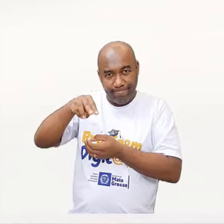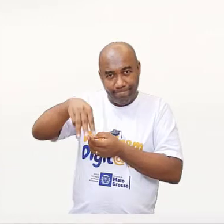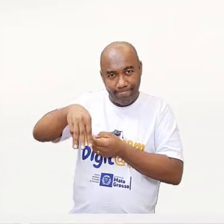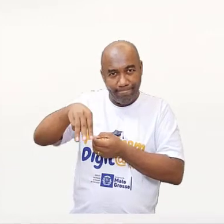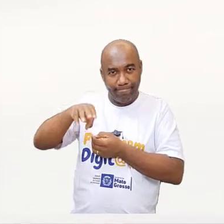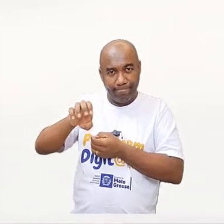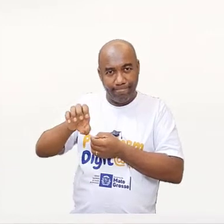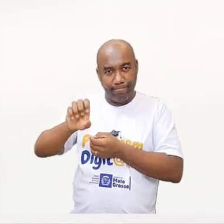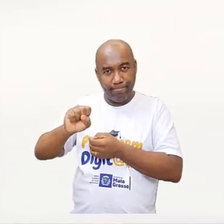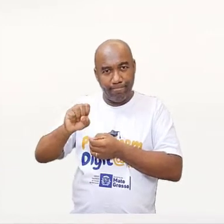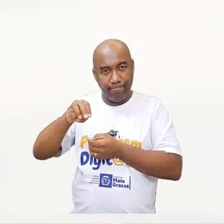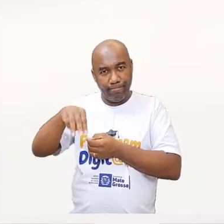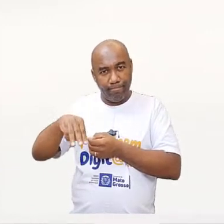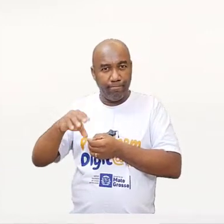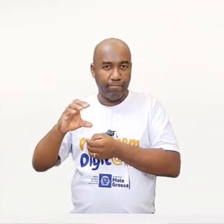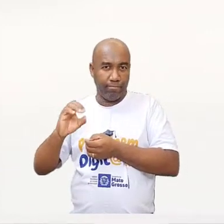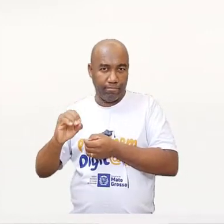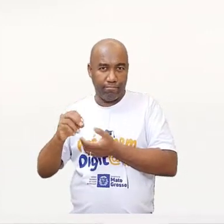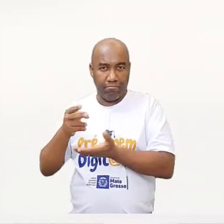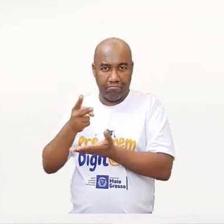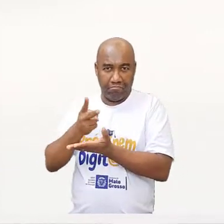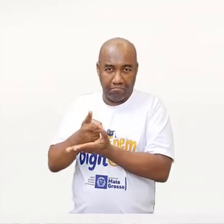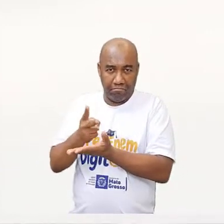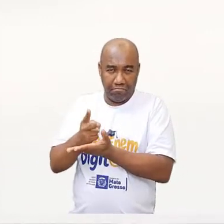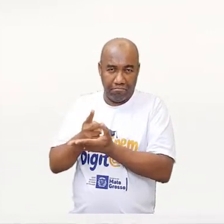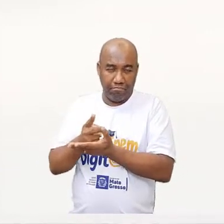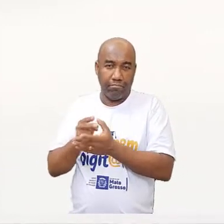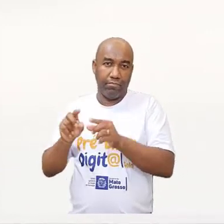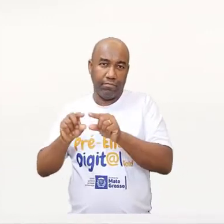a frase esteja toda no plural.